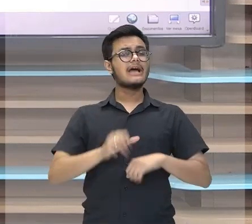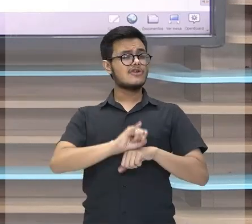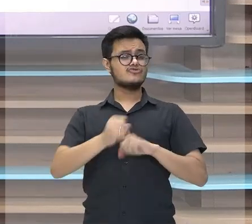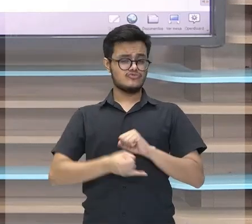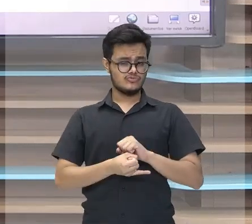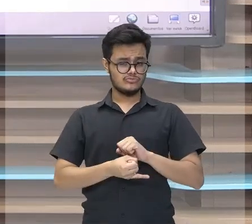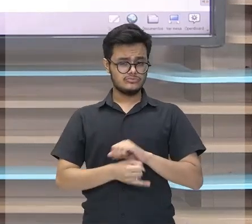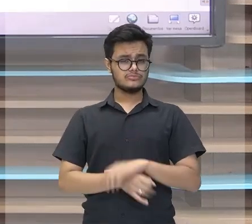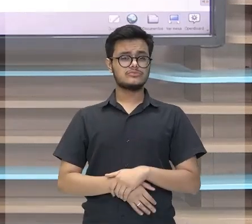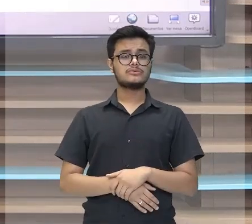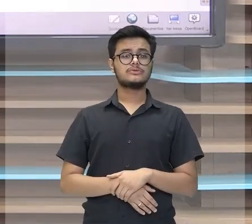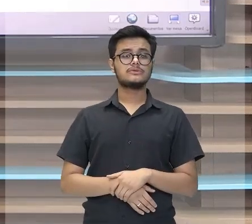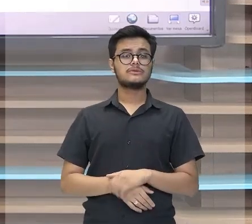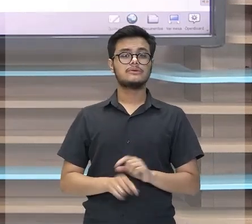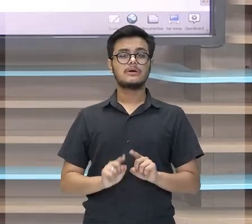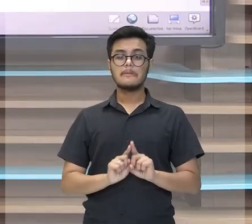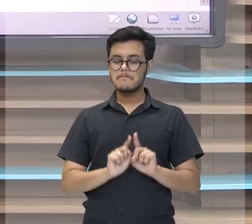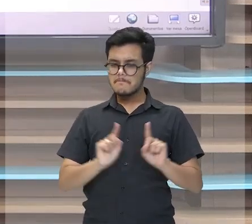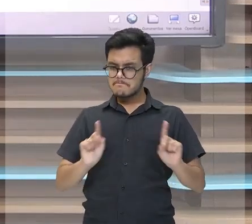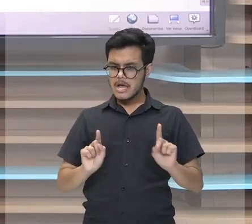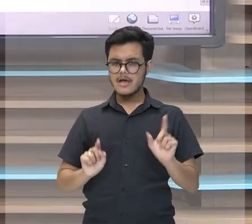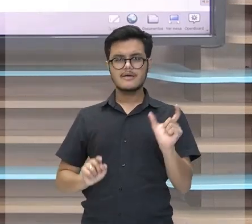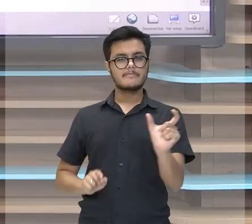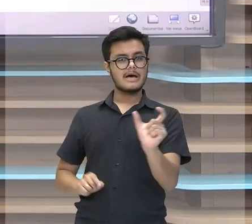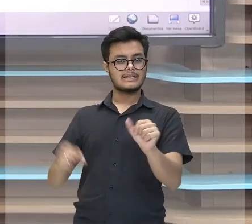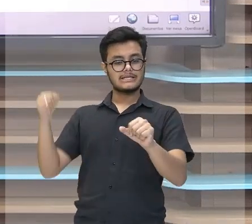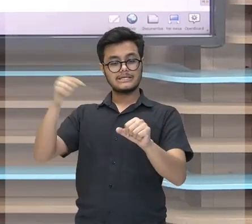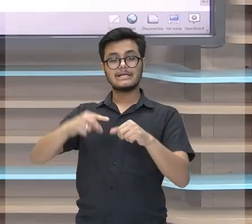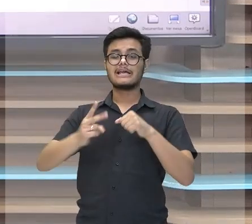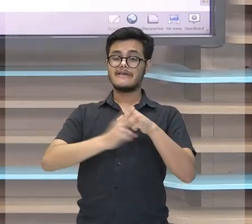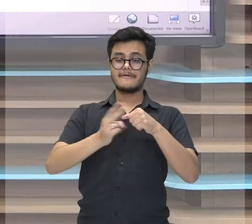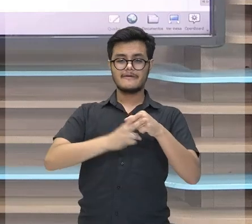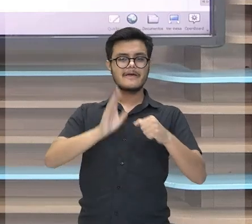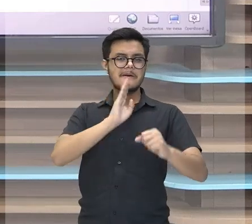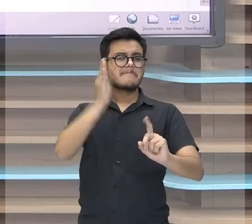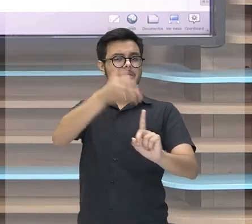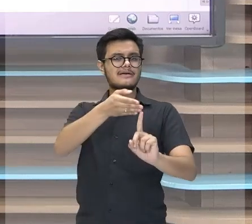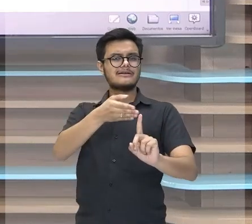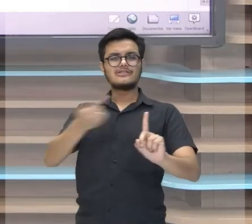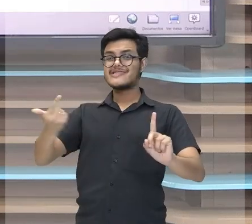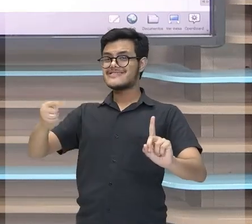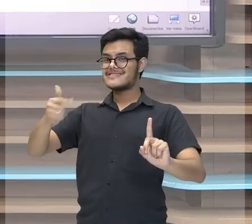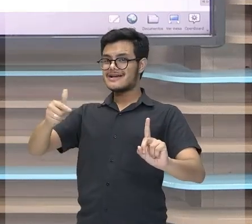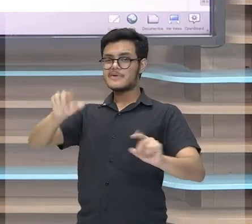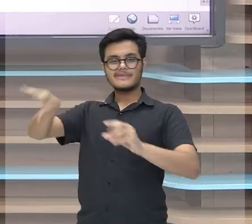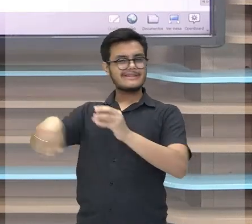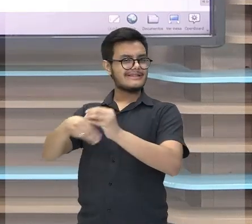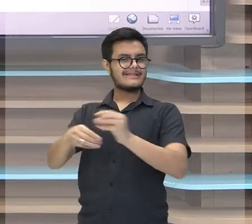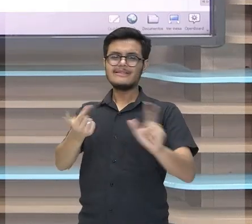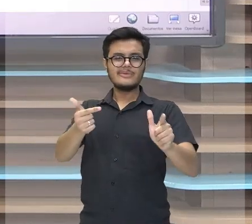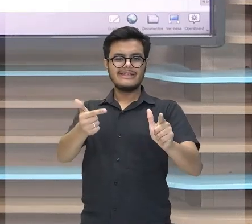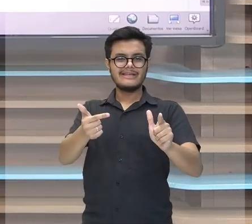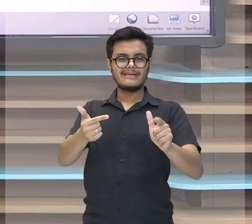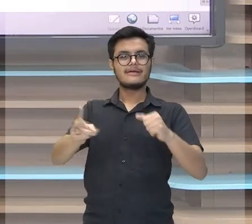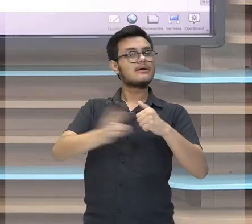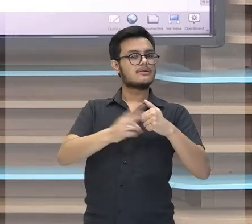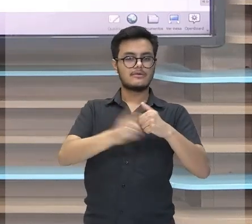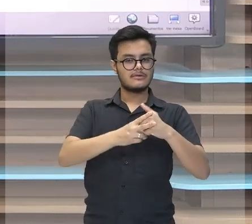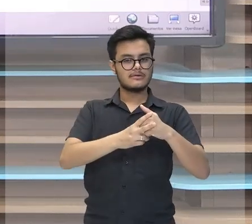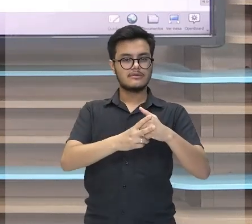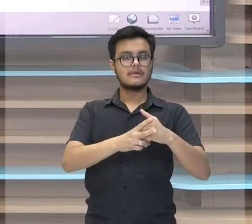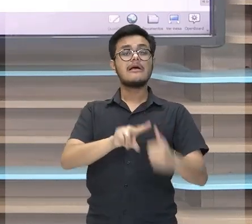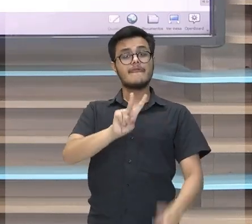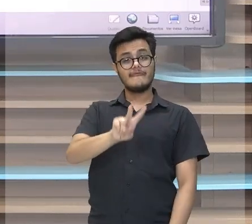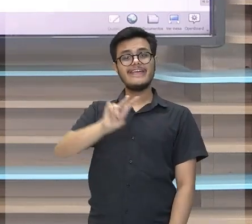adjuntos, tá bom? Mas como palavra mais importante ali para a estrutura, é que eu vou ter um verbo que não precisa